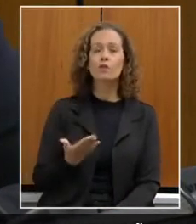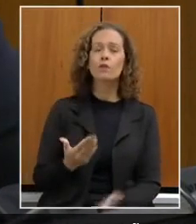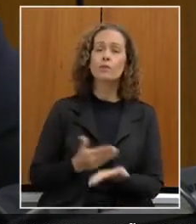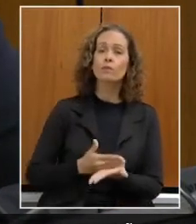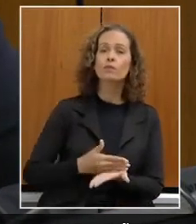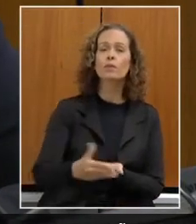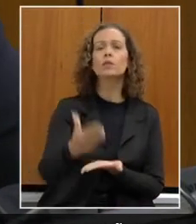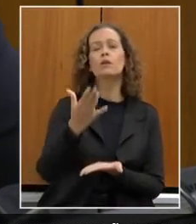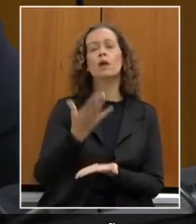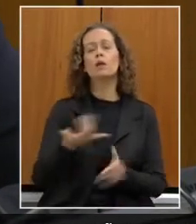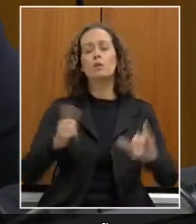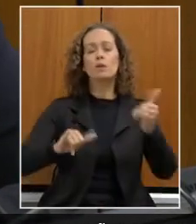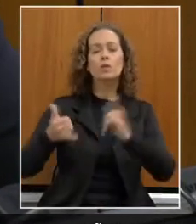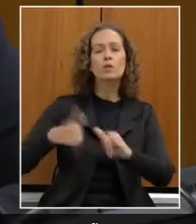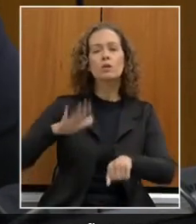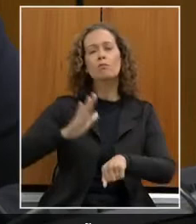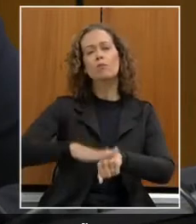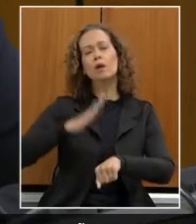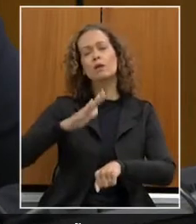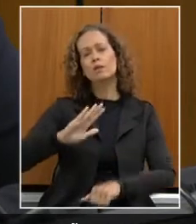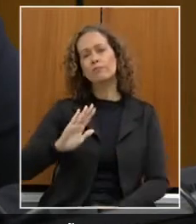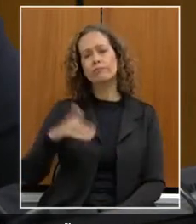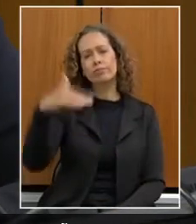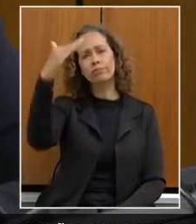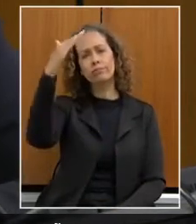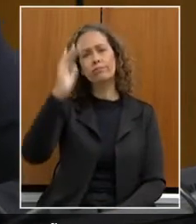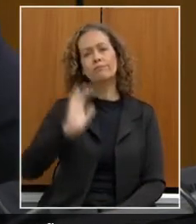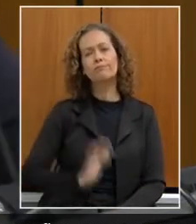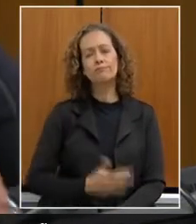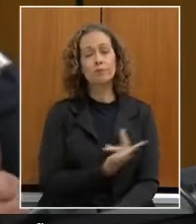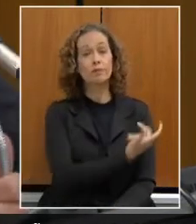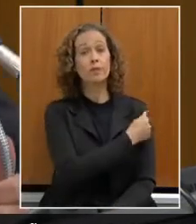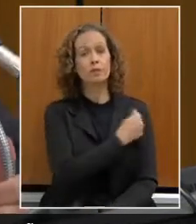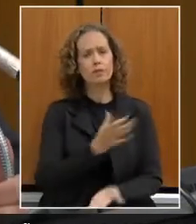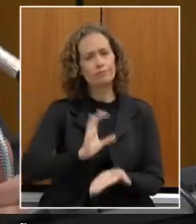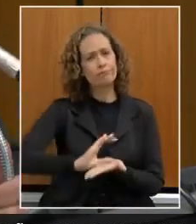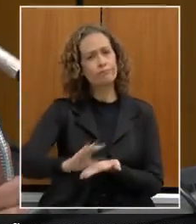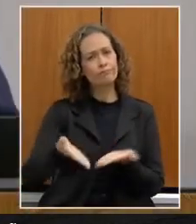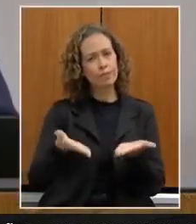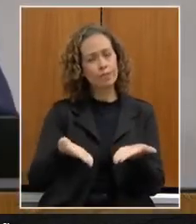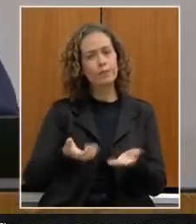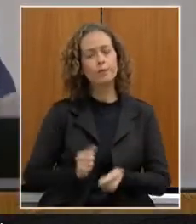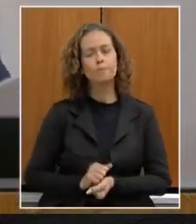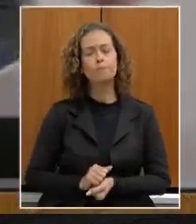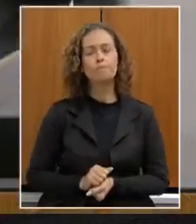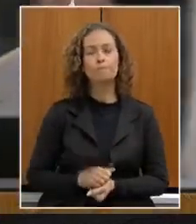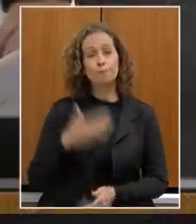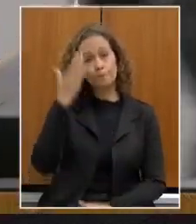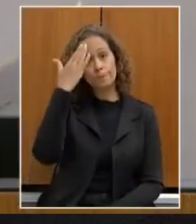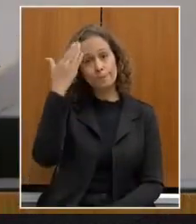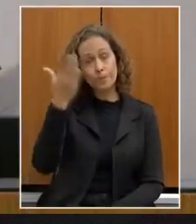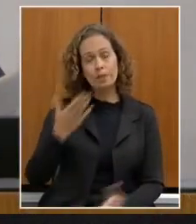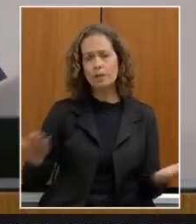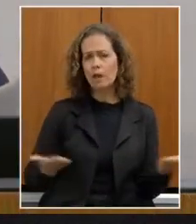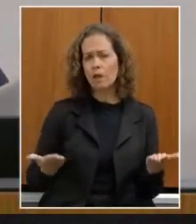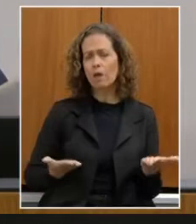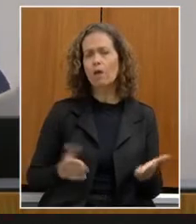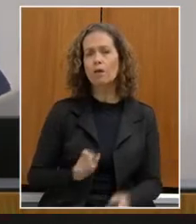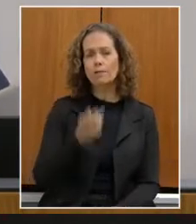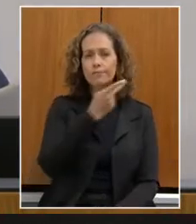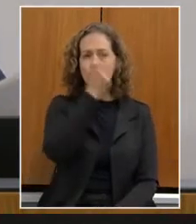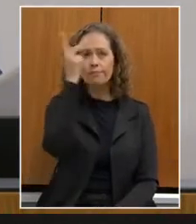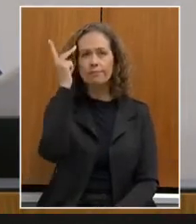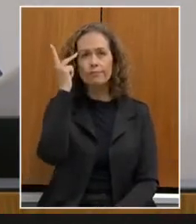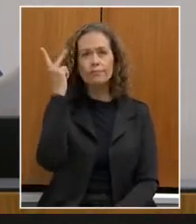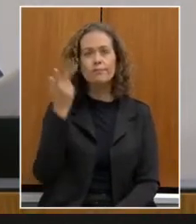mais avançado em produção de vacina com esse investimento muito obrigado eu passo a palavra ao